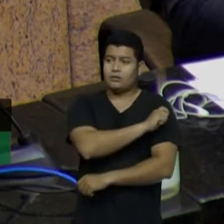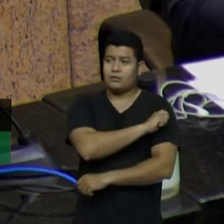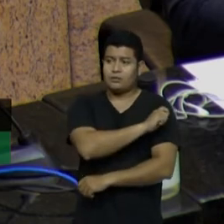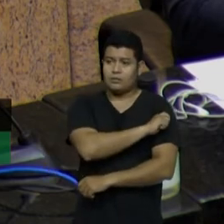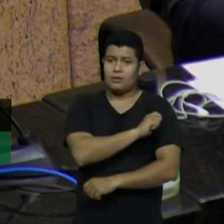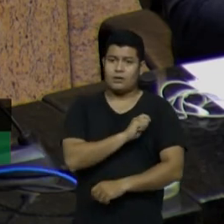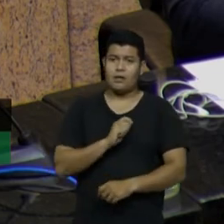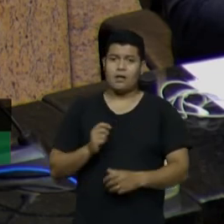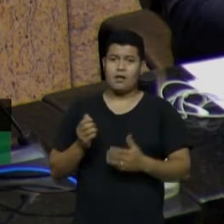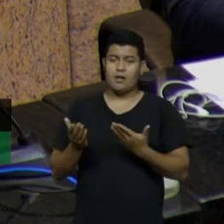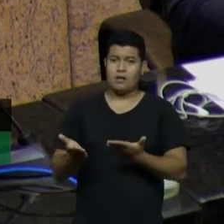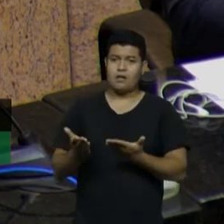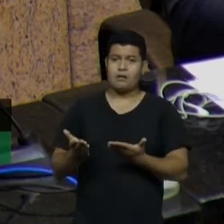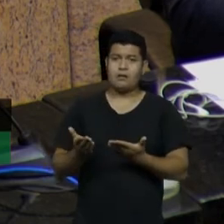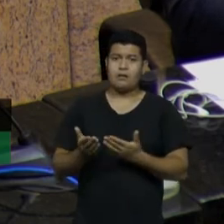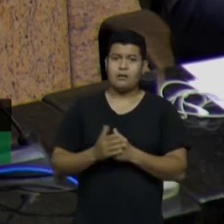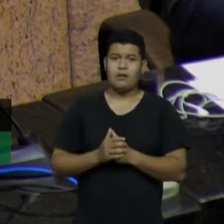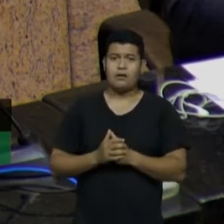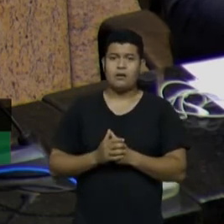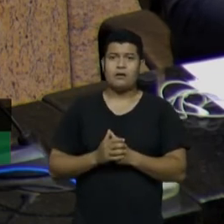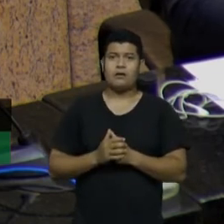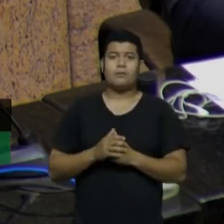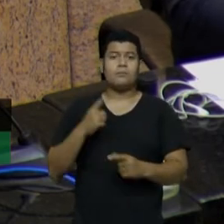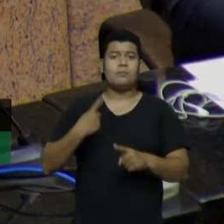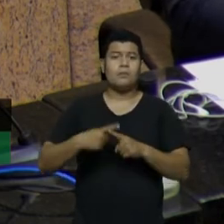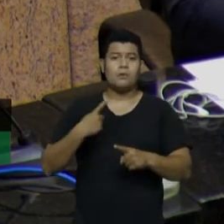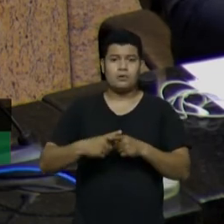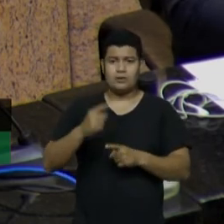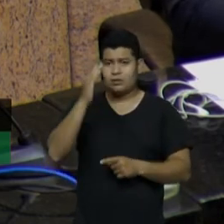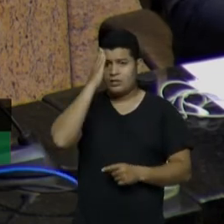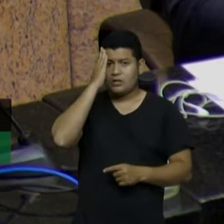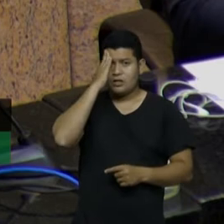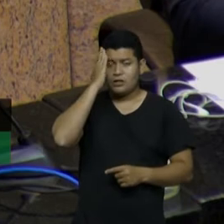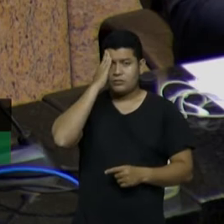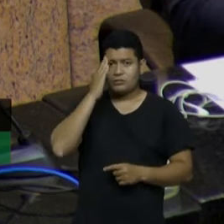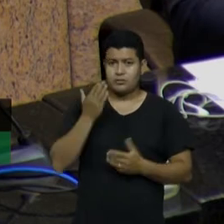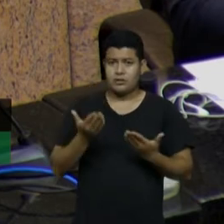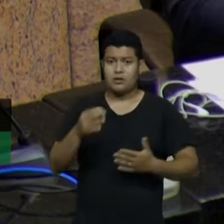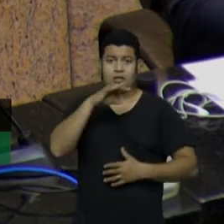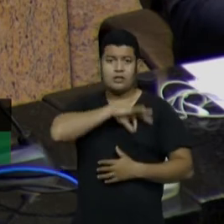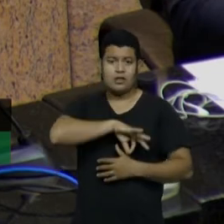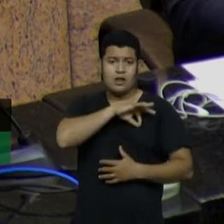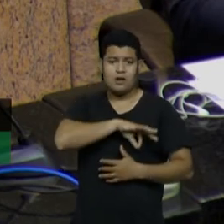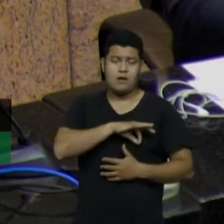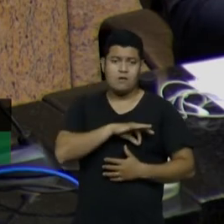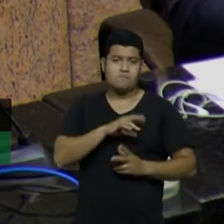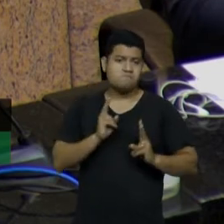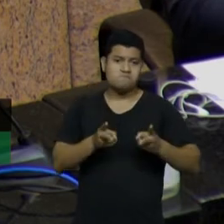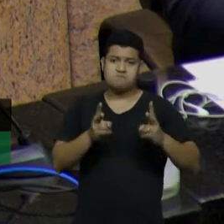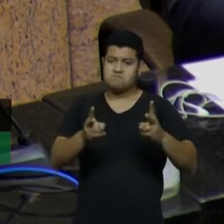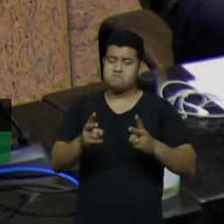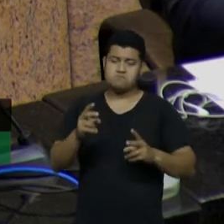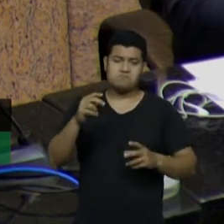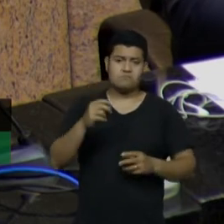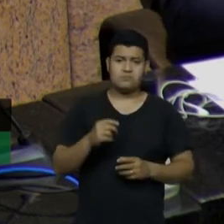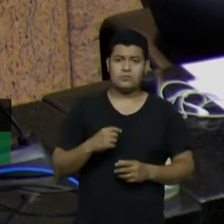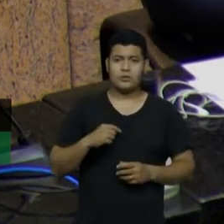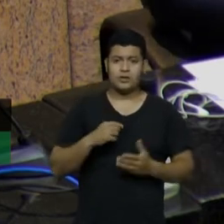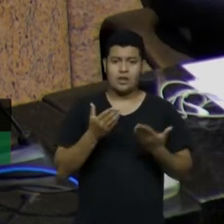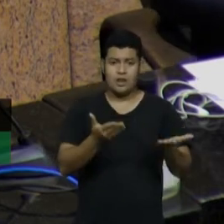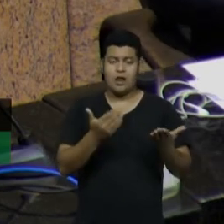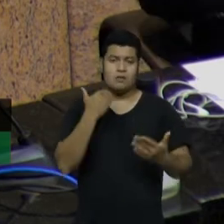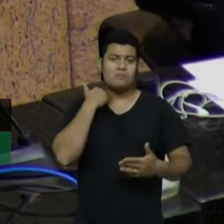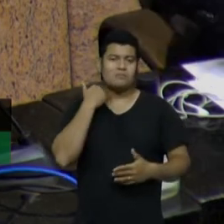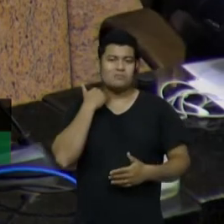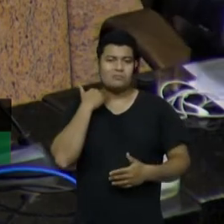Federal. Faz isso porque sabe que o seu salário vai continuar aparecendo na conta bancária,